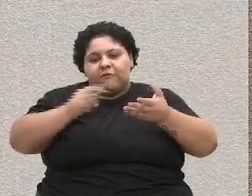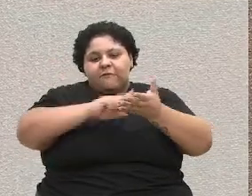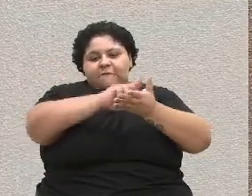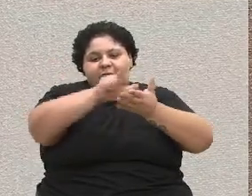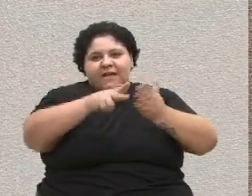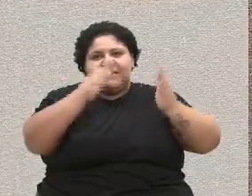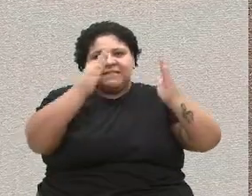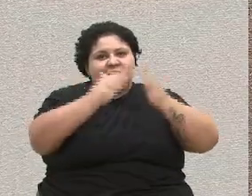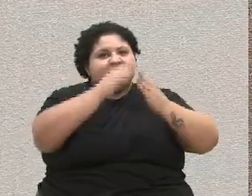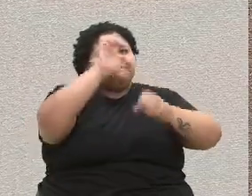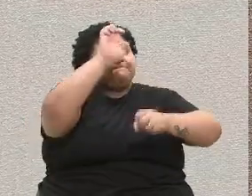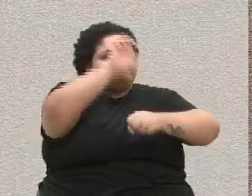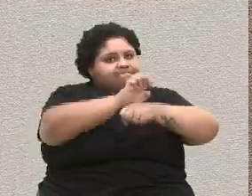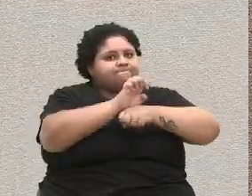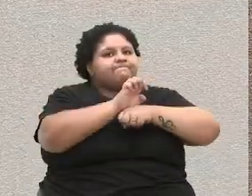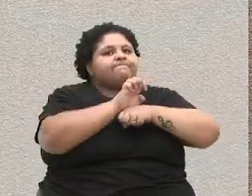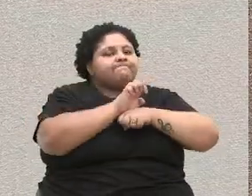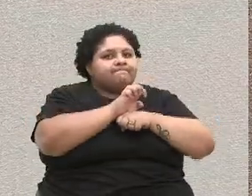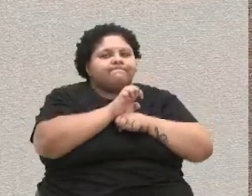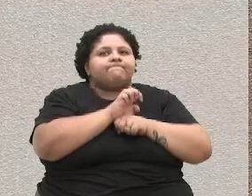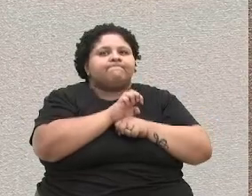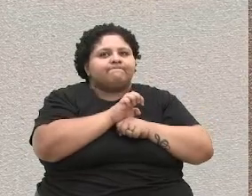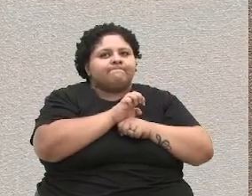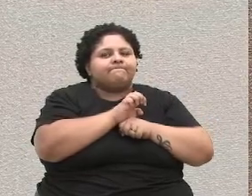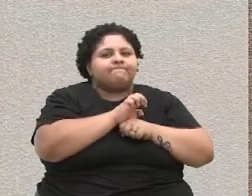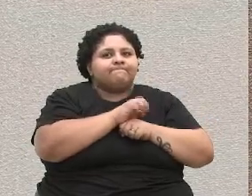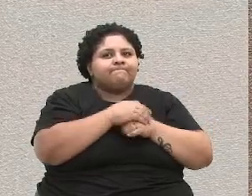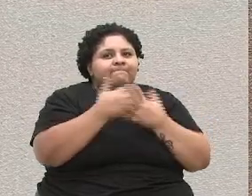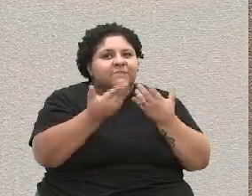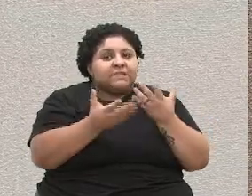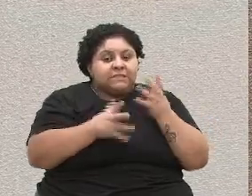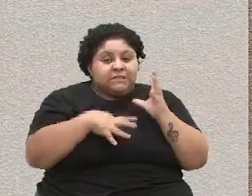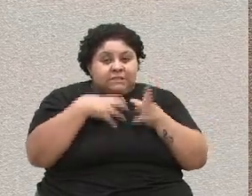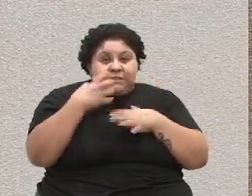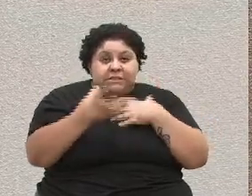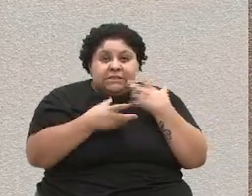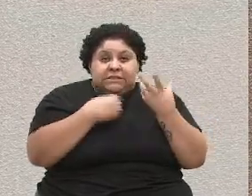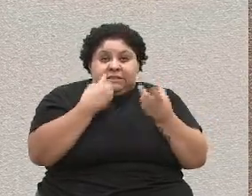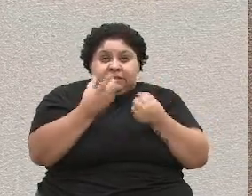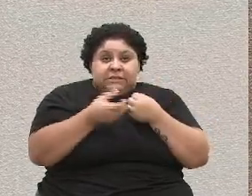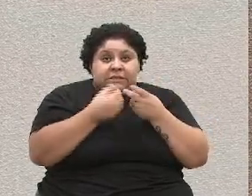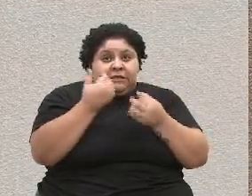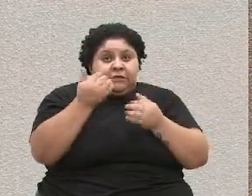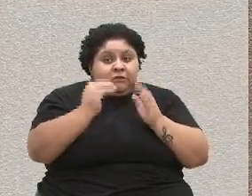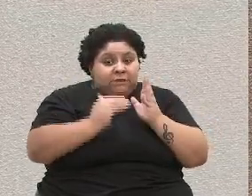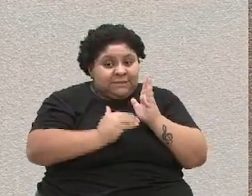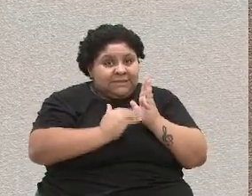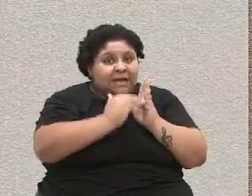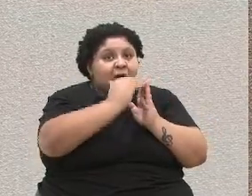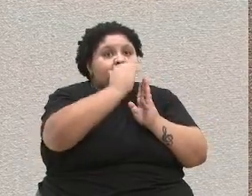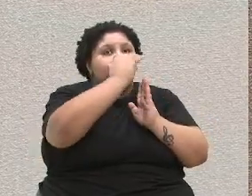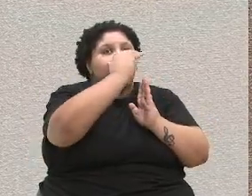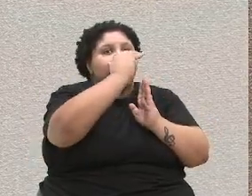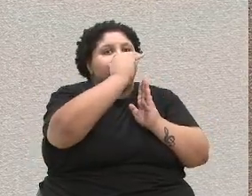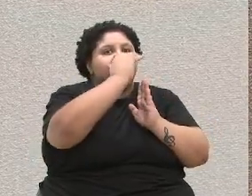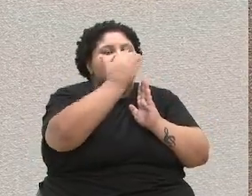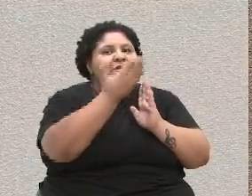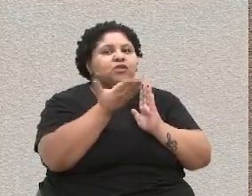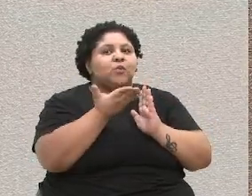estado, estão, por dizer, revoltadas com esse aumento de ICMS no